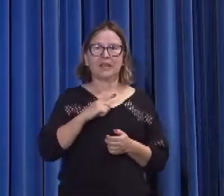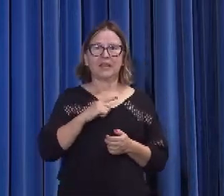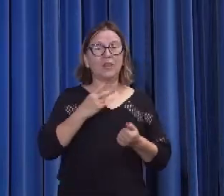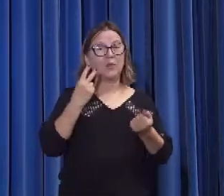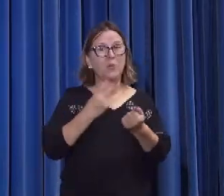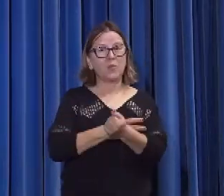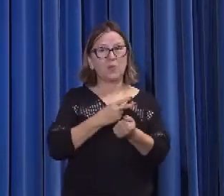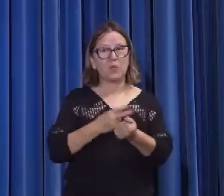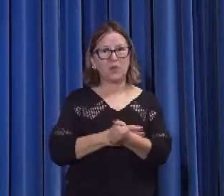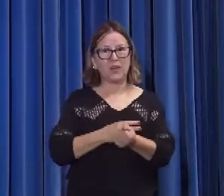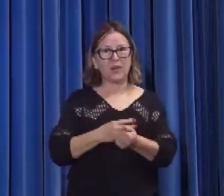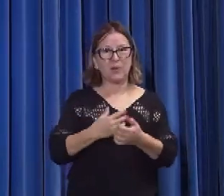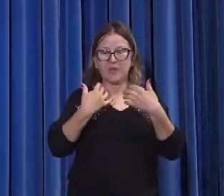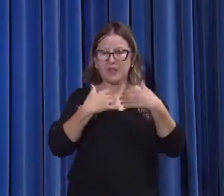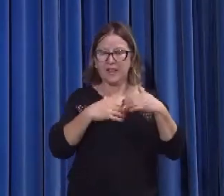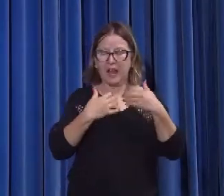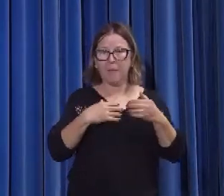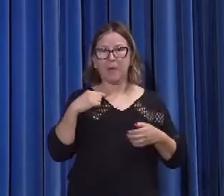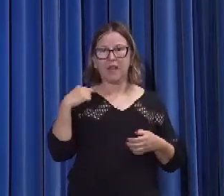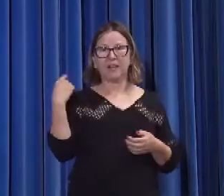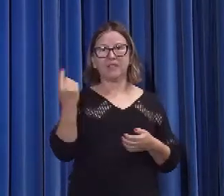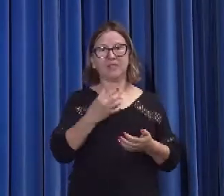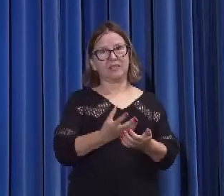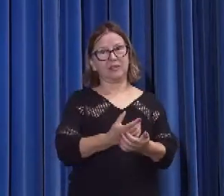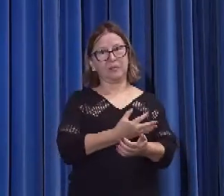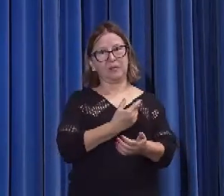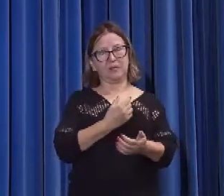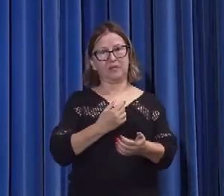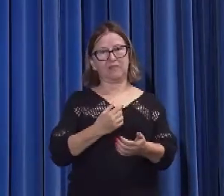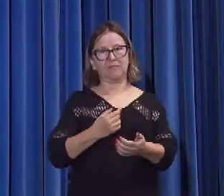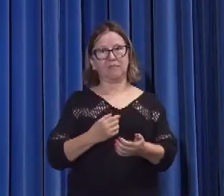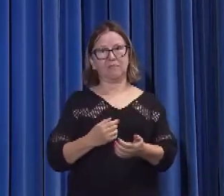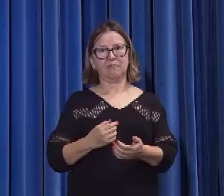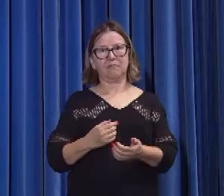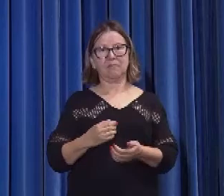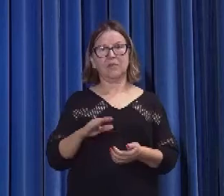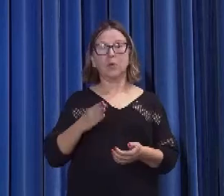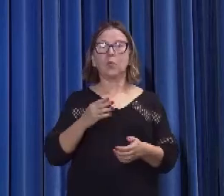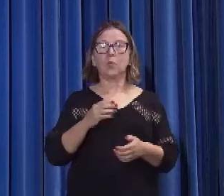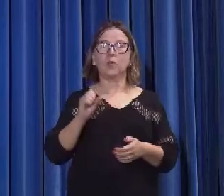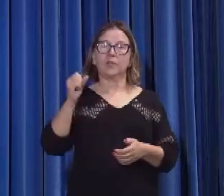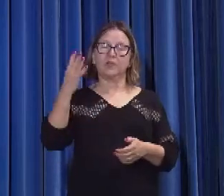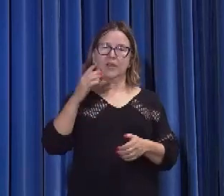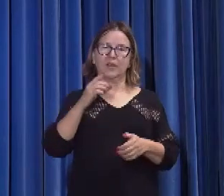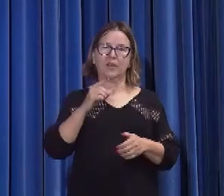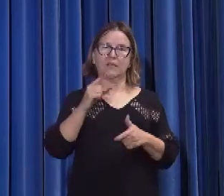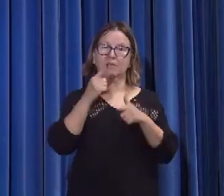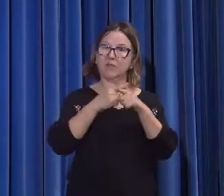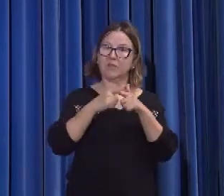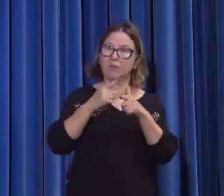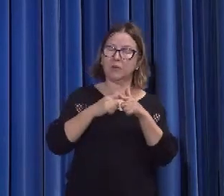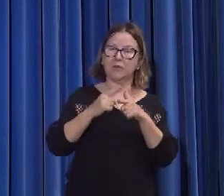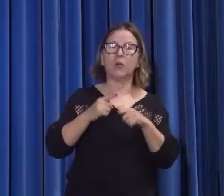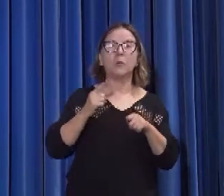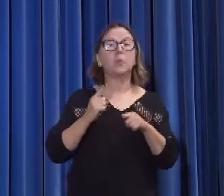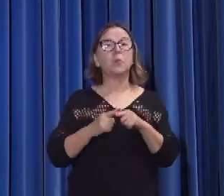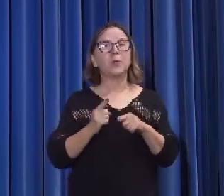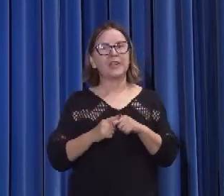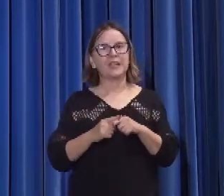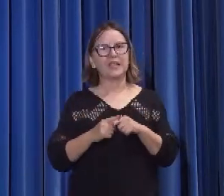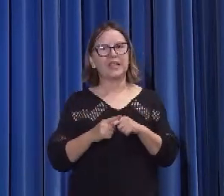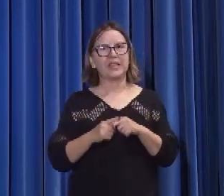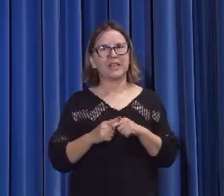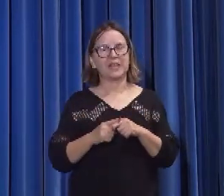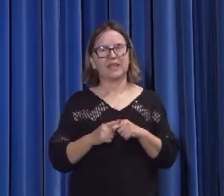emocional diante das dificuldades, porque cremos em algo ou acreditamos em algo errado,